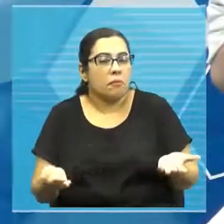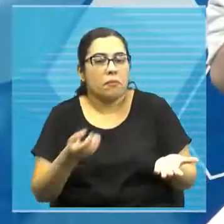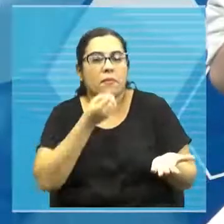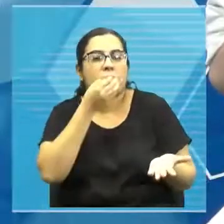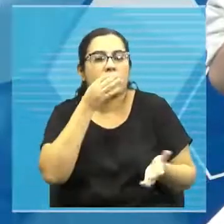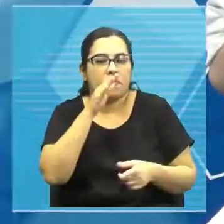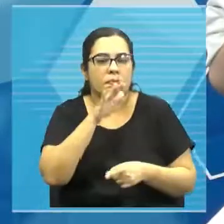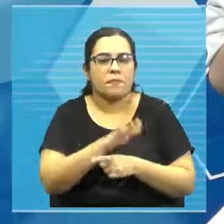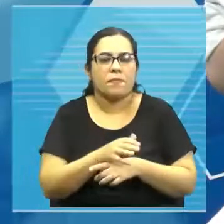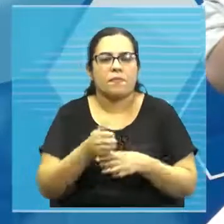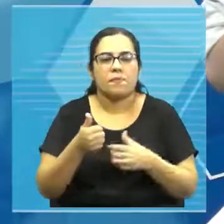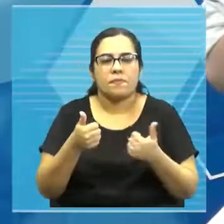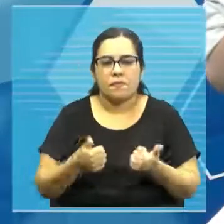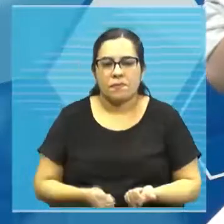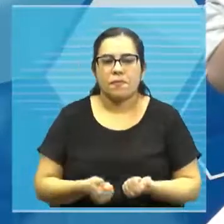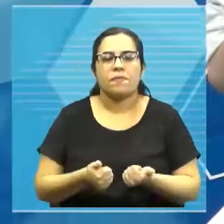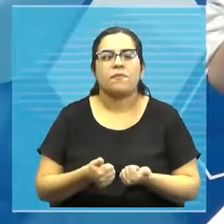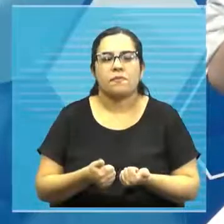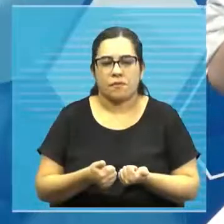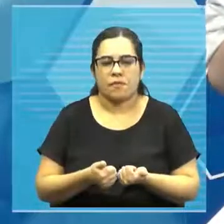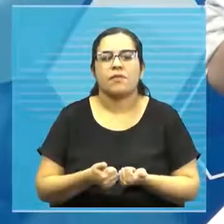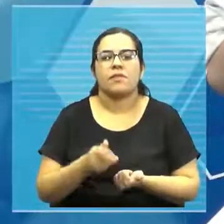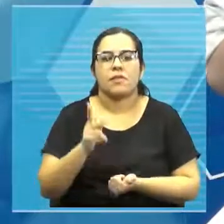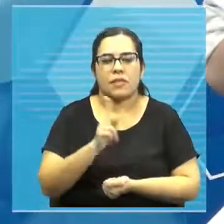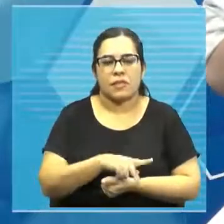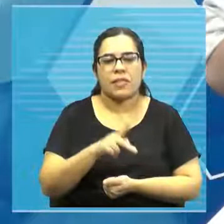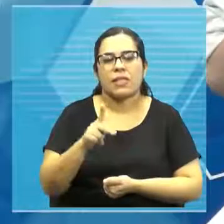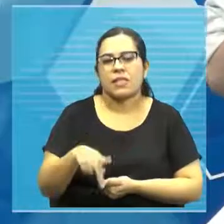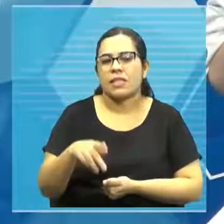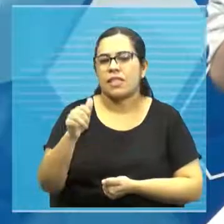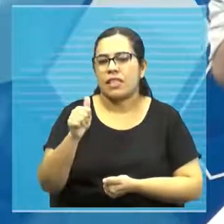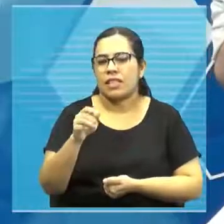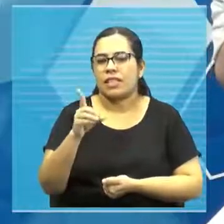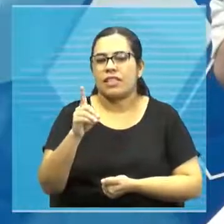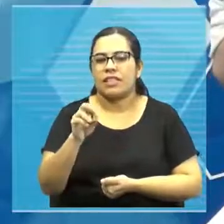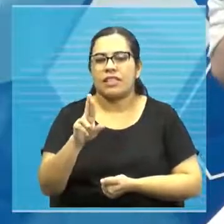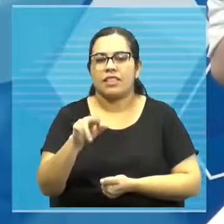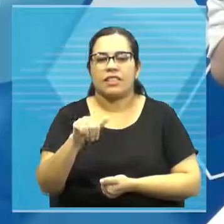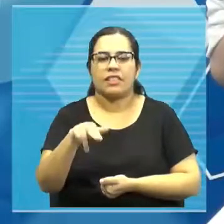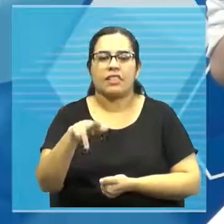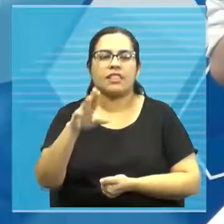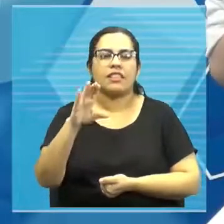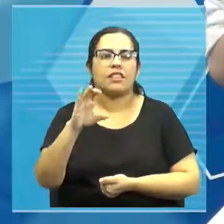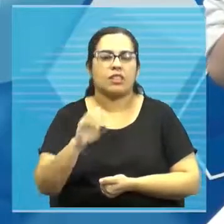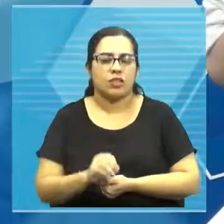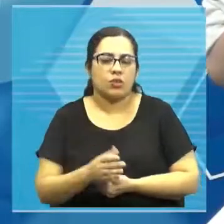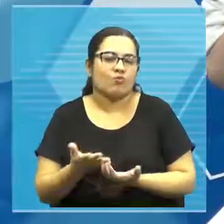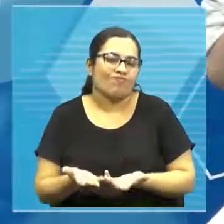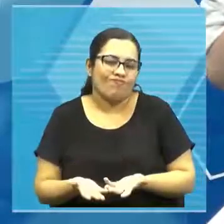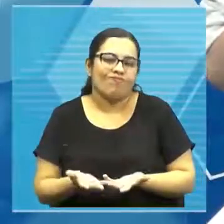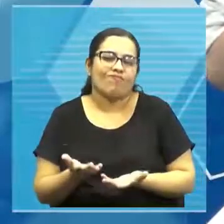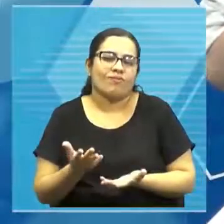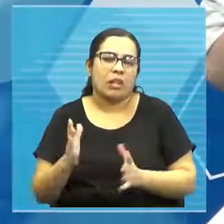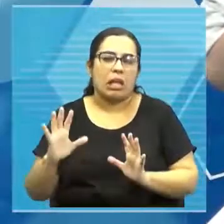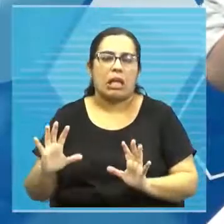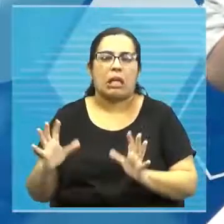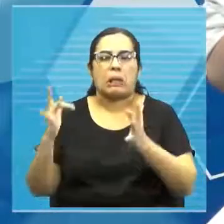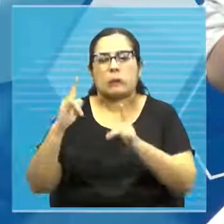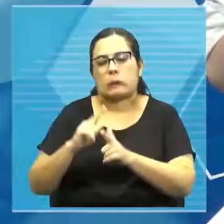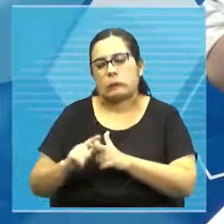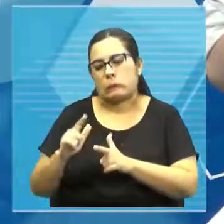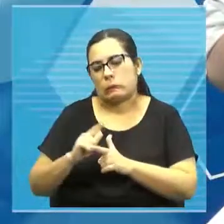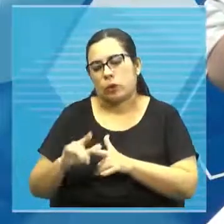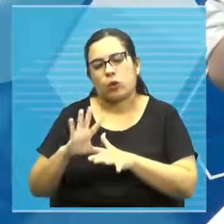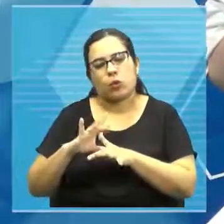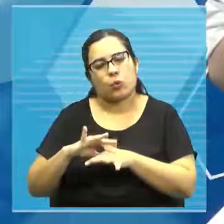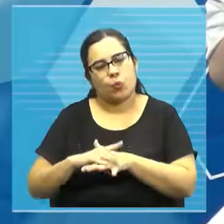botar é Tarde Opa Cadê o nosso professor Adriano o Adriano Ramalho ele teve um probleminha